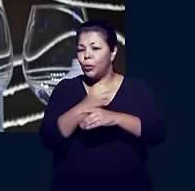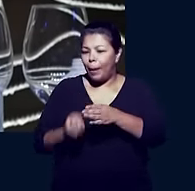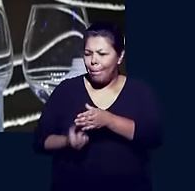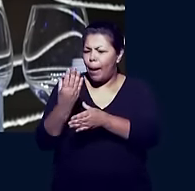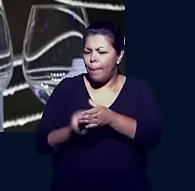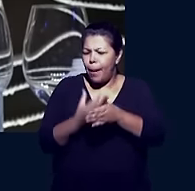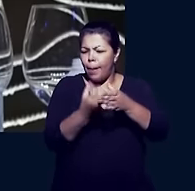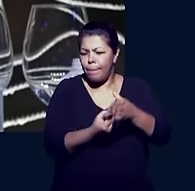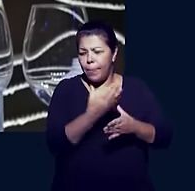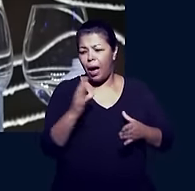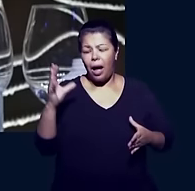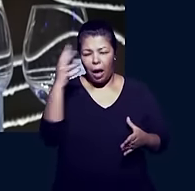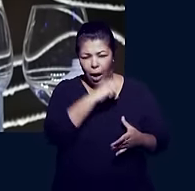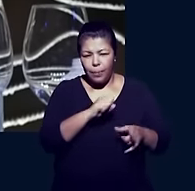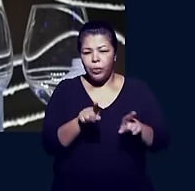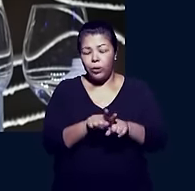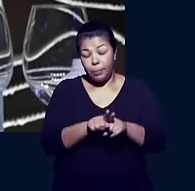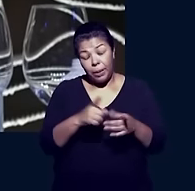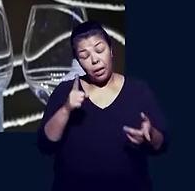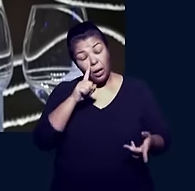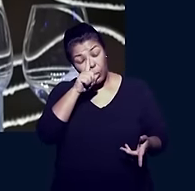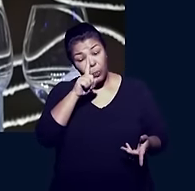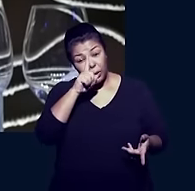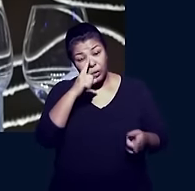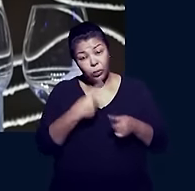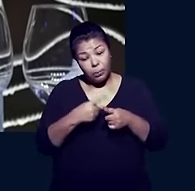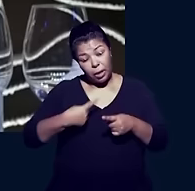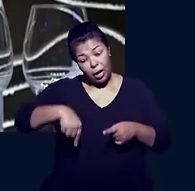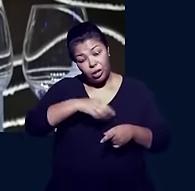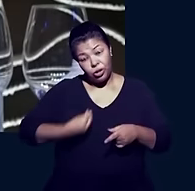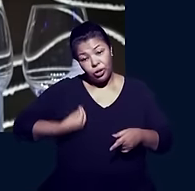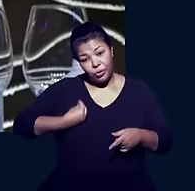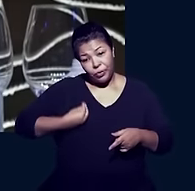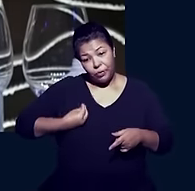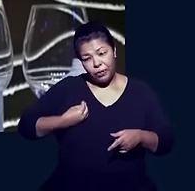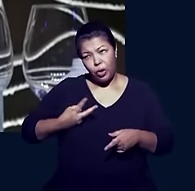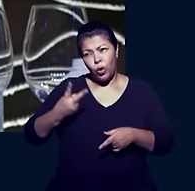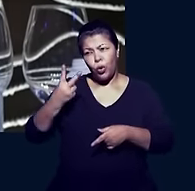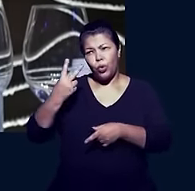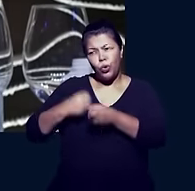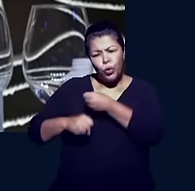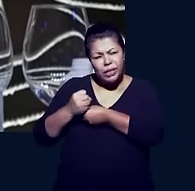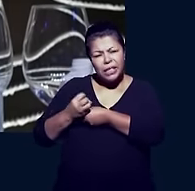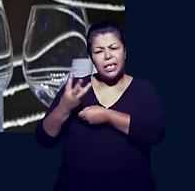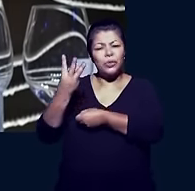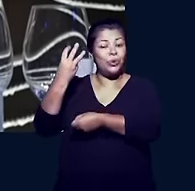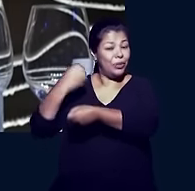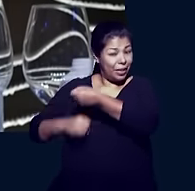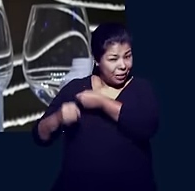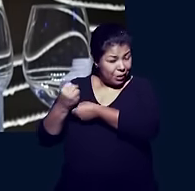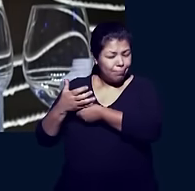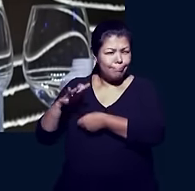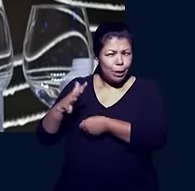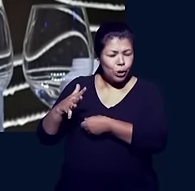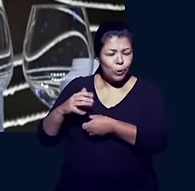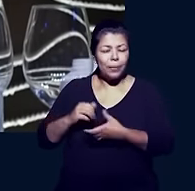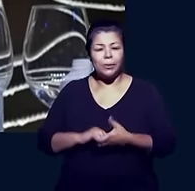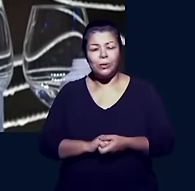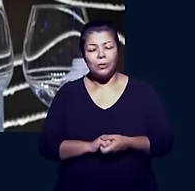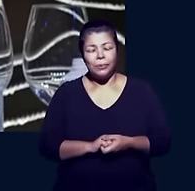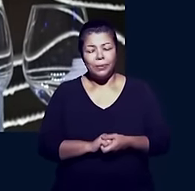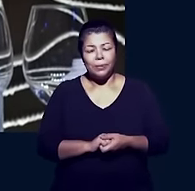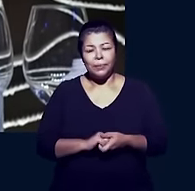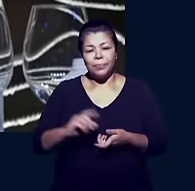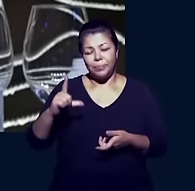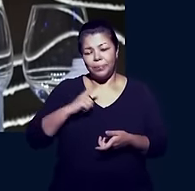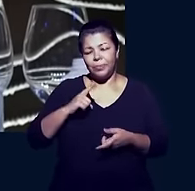Acho que esse é um é um risco grande o que a gente vivu nos últimos 2 anos diria três do meio de 2020 para cá eh que nenhum ativo